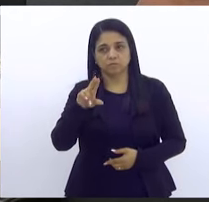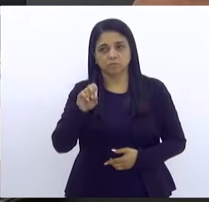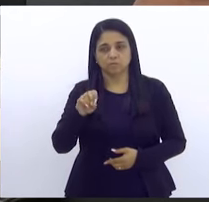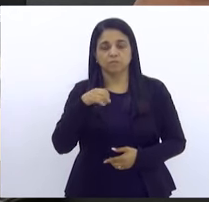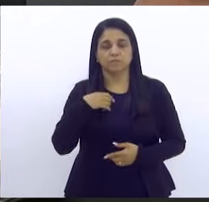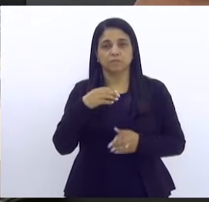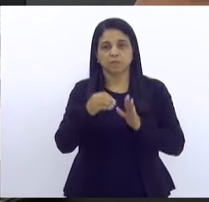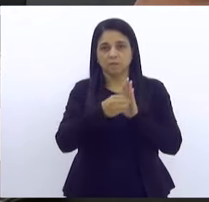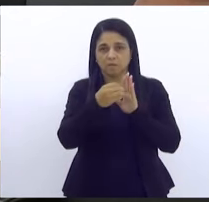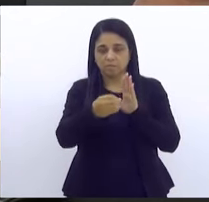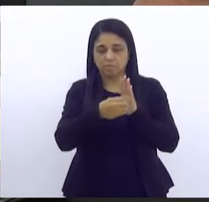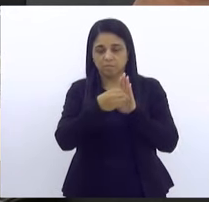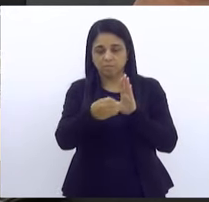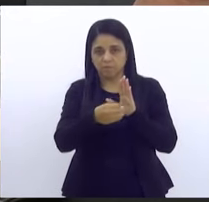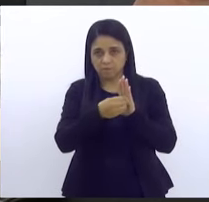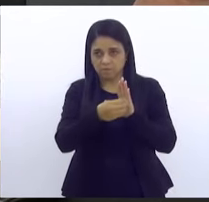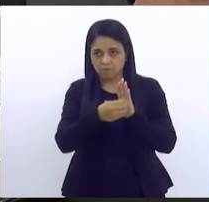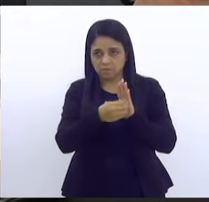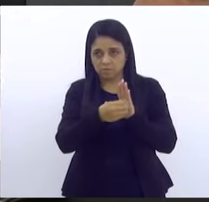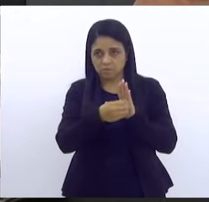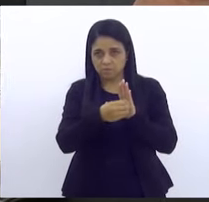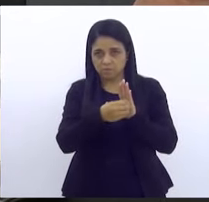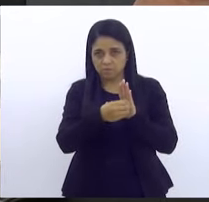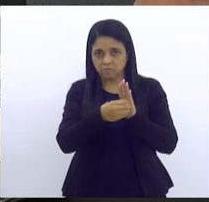Parecer as emendas, senhora presidente.